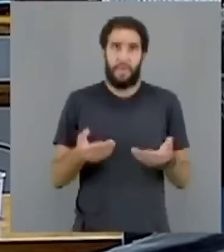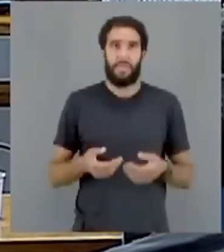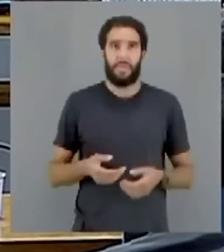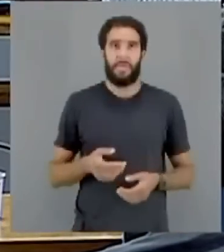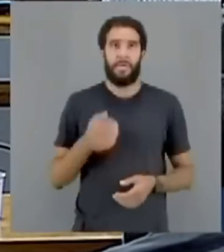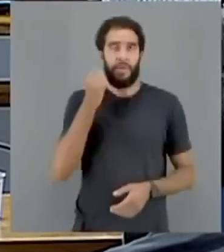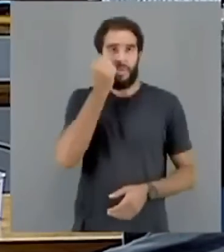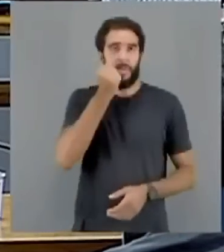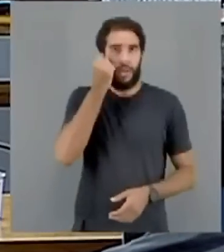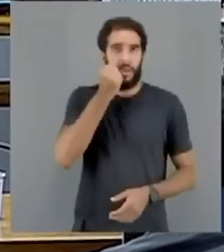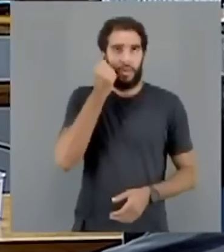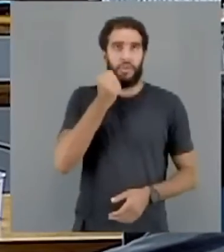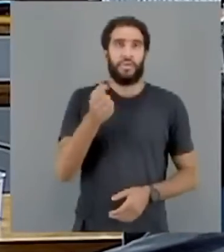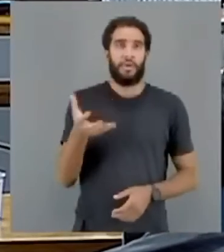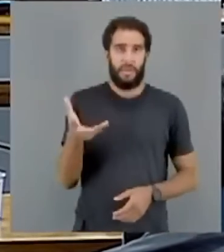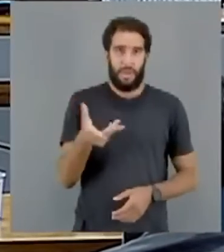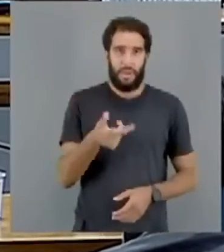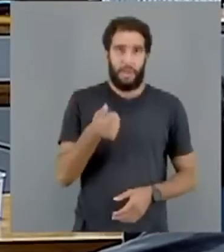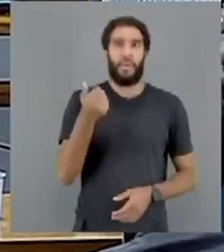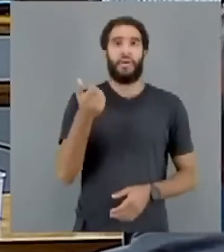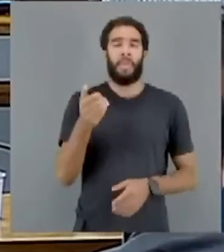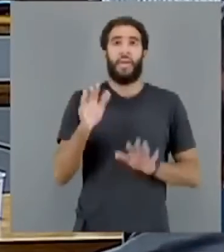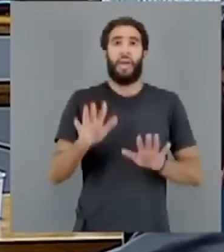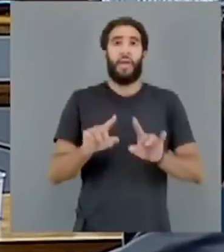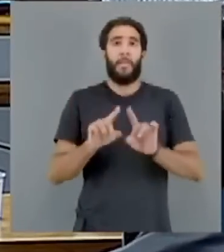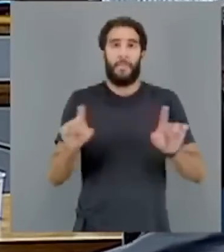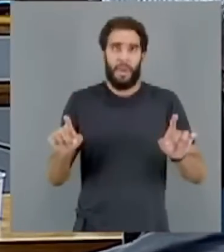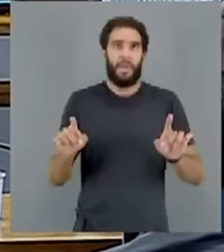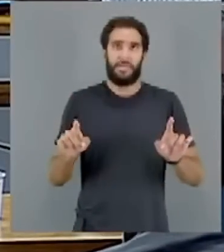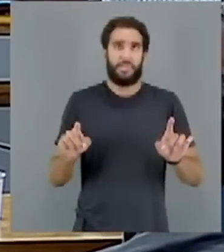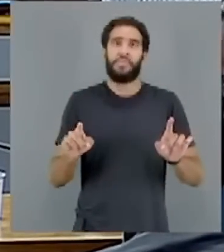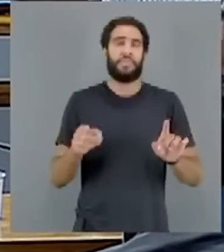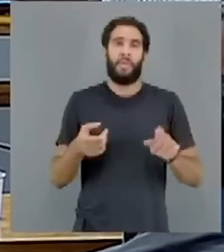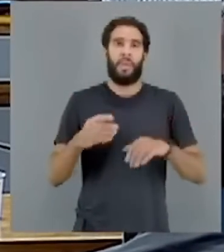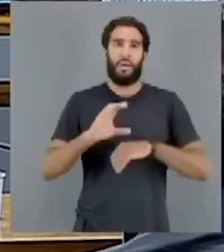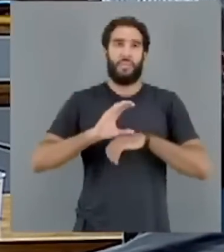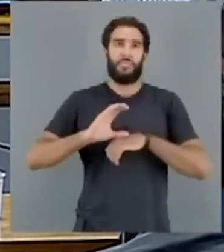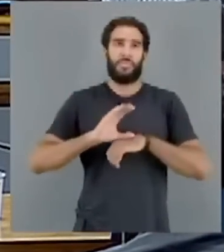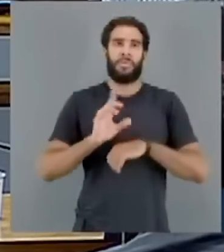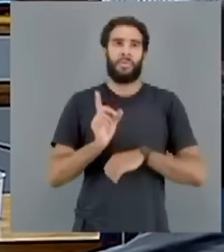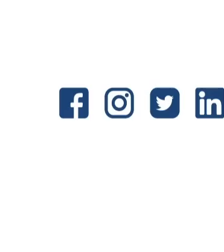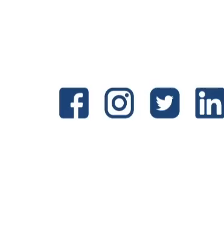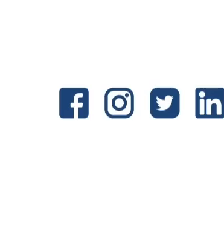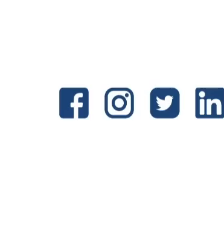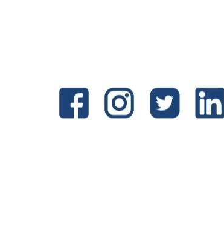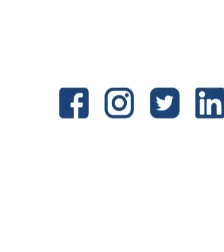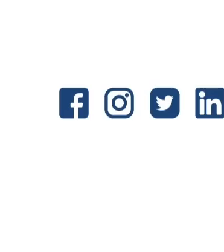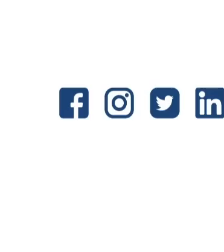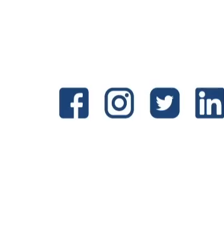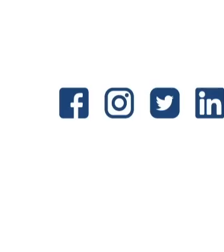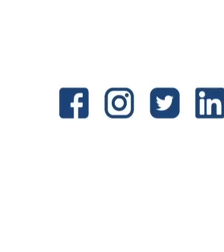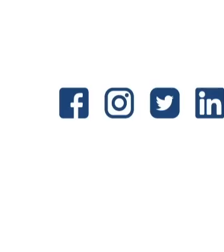senadores mais brilhantes da República, mas essa não é uma matéria constitucional e, portanto, não cabe recurso à CCJ.